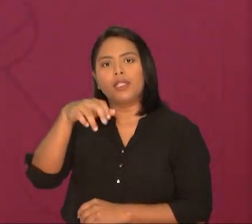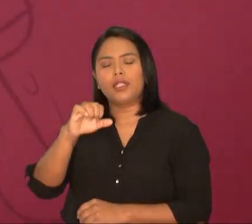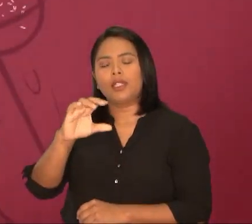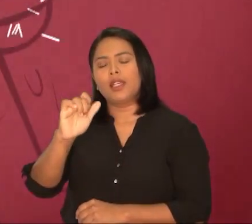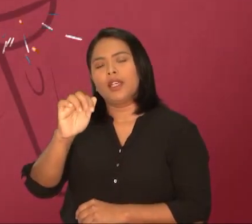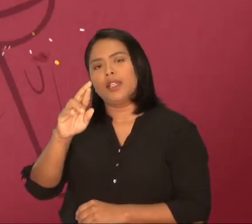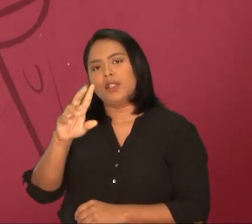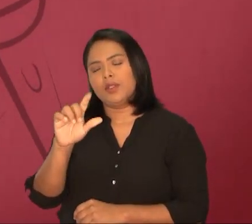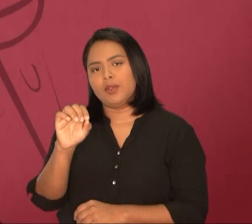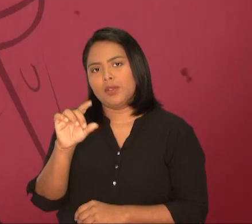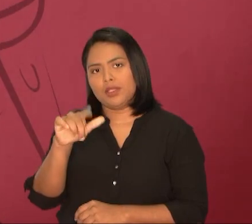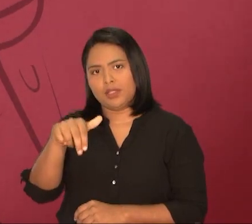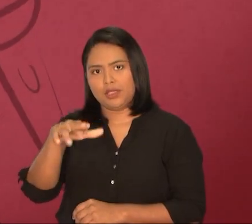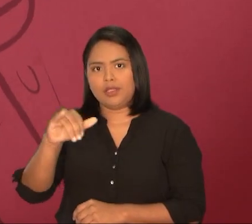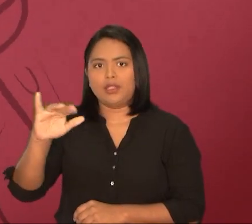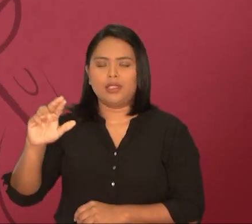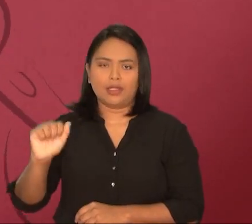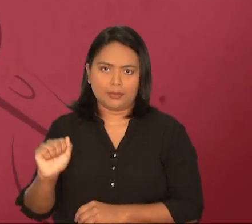ouvir.